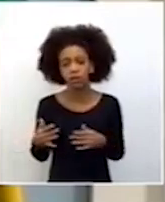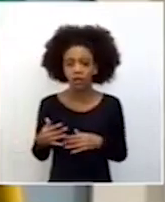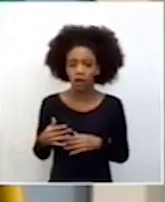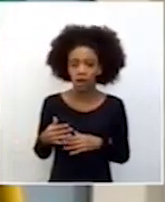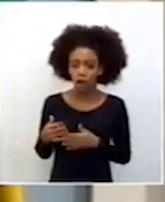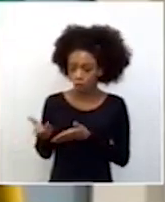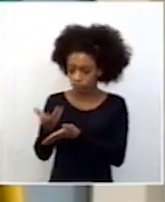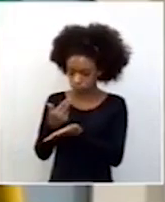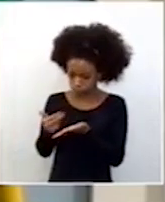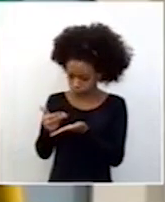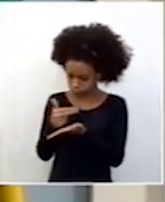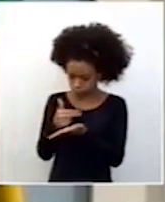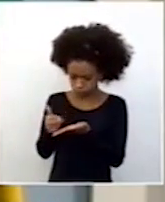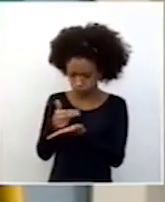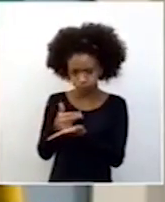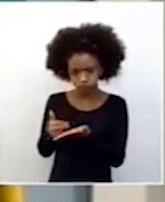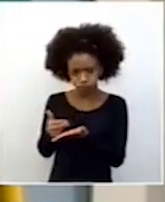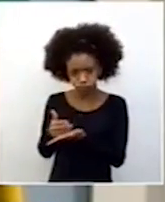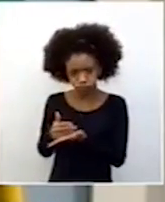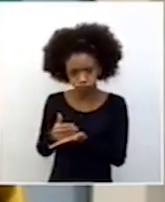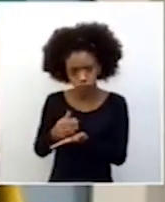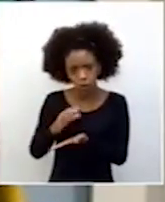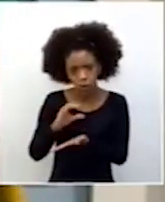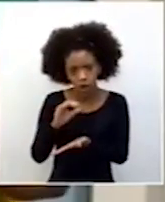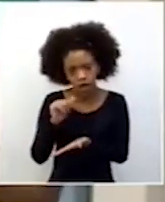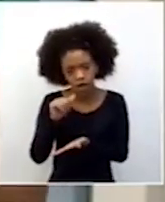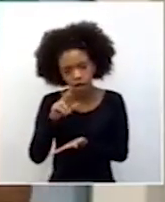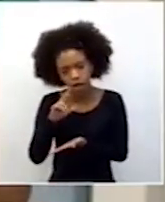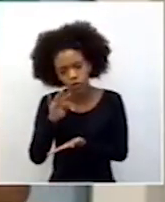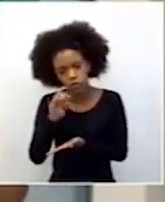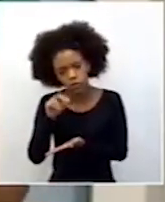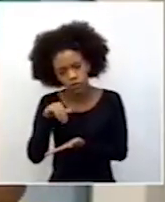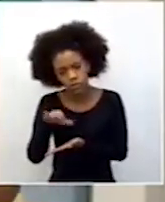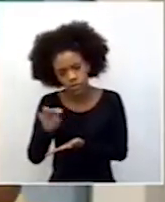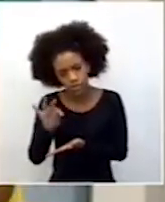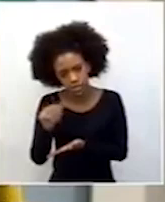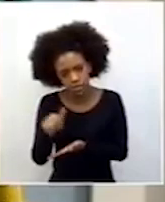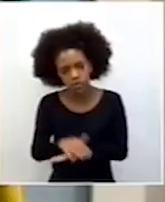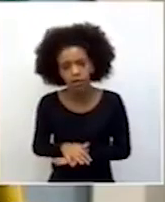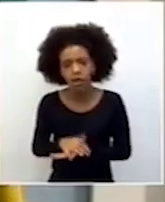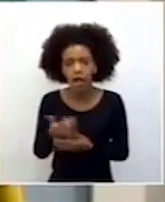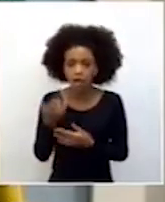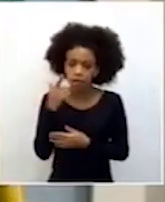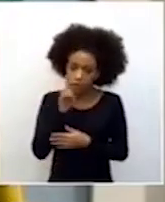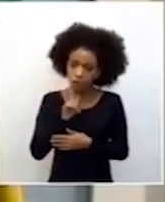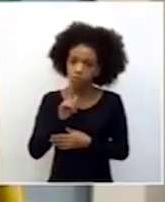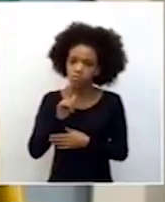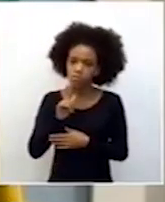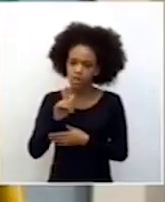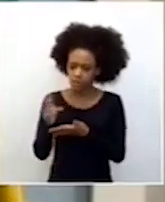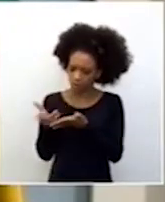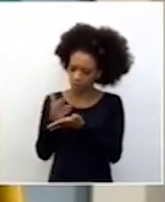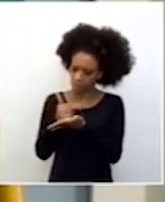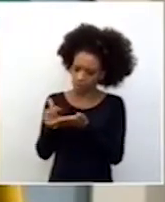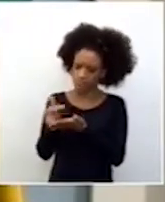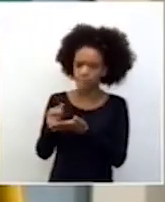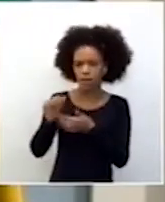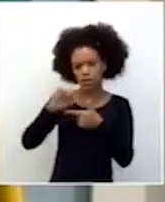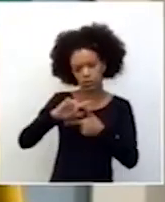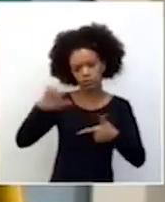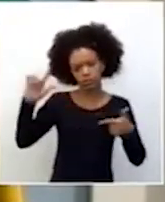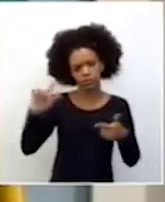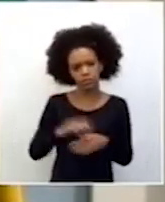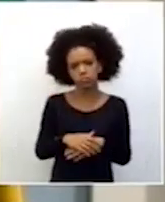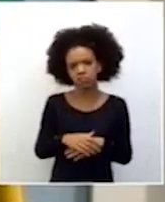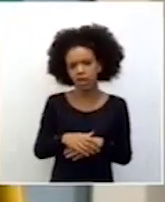cartunista, o quadrinista, o chargista, como a gente quer dizer, esse artista, ele consegue sintetizar em uma imagem, com